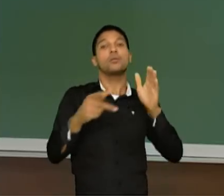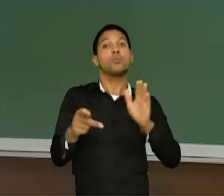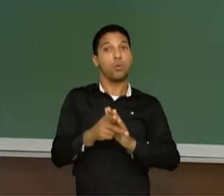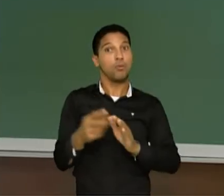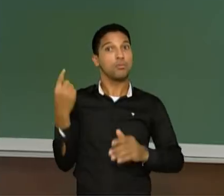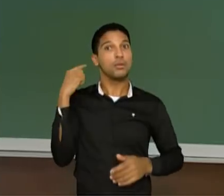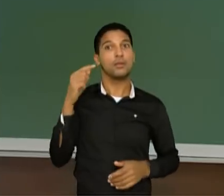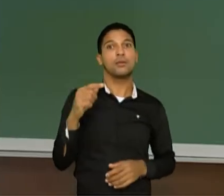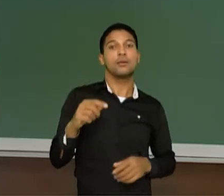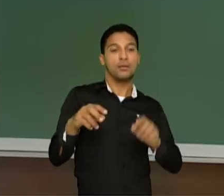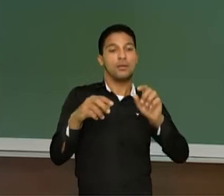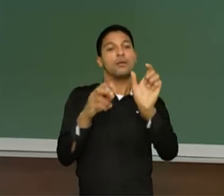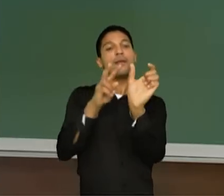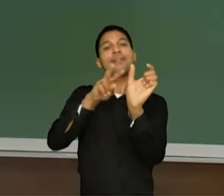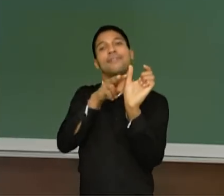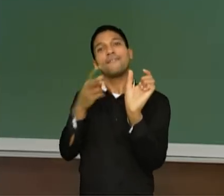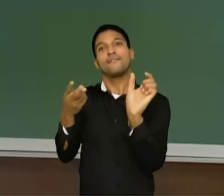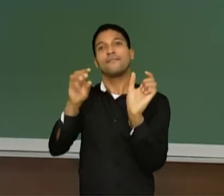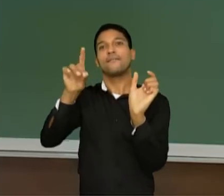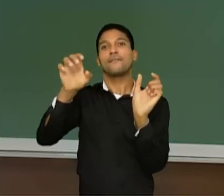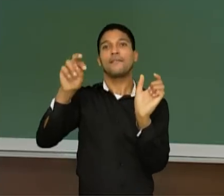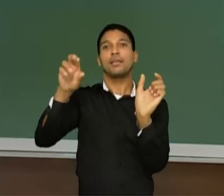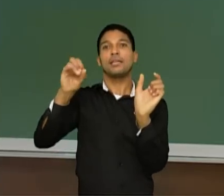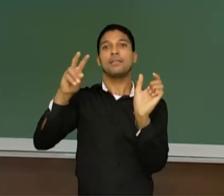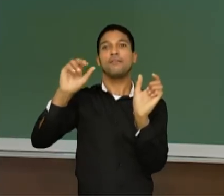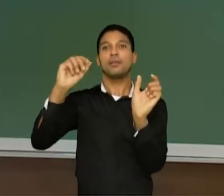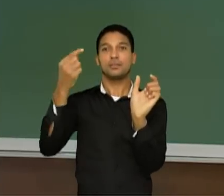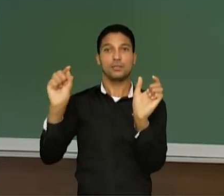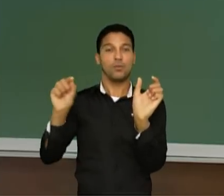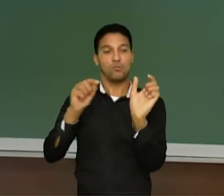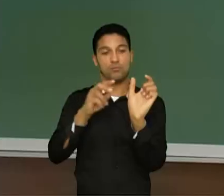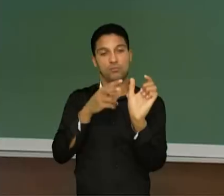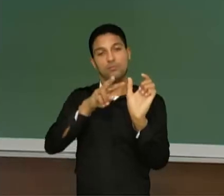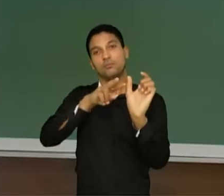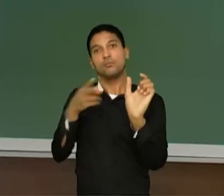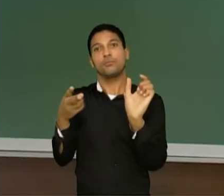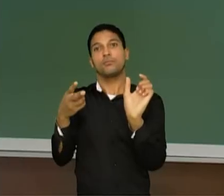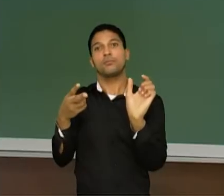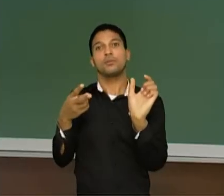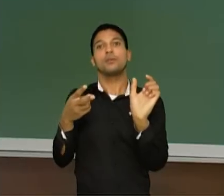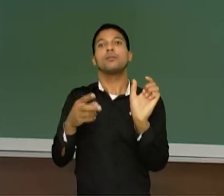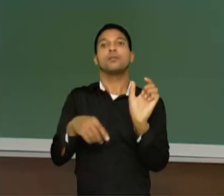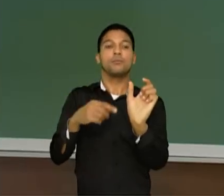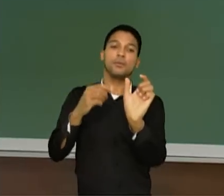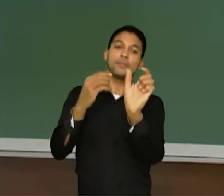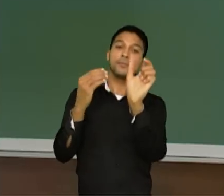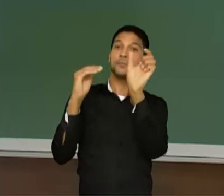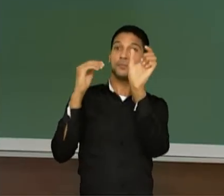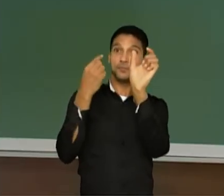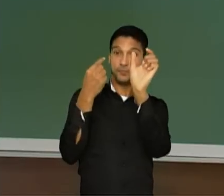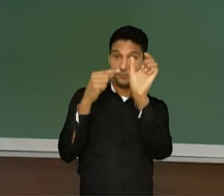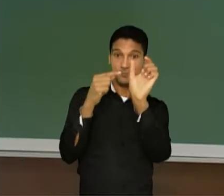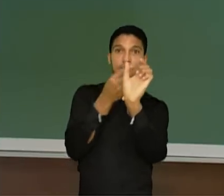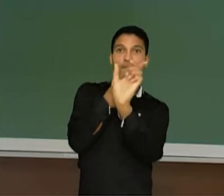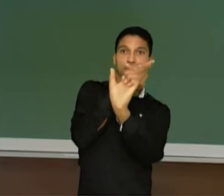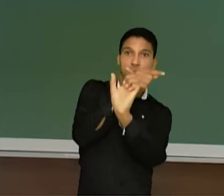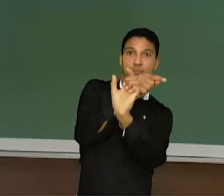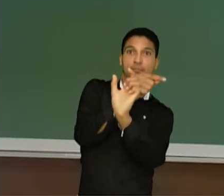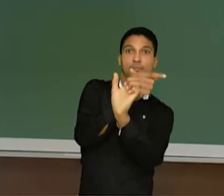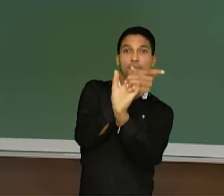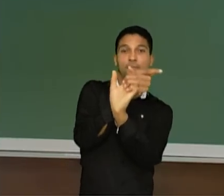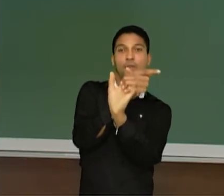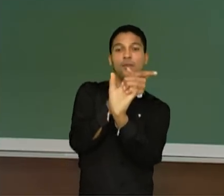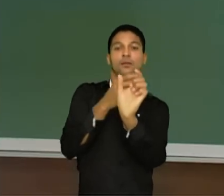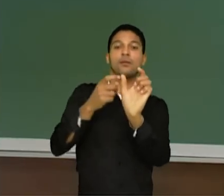nós já aprendemos e parasintética, hoje a gente vai aprender novas configurações de derivações. Então hoje, por exemplo, a gente vai aprender o que é